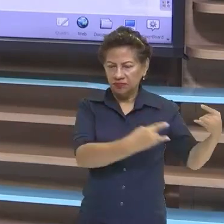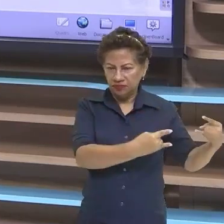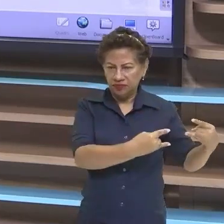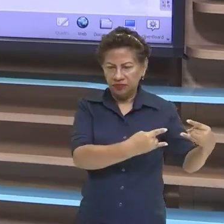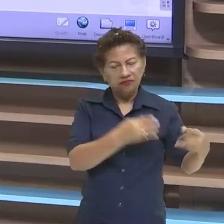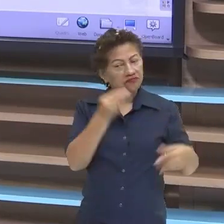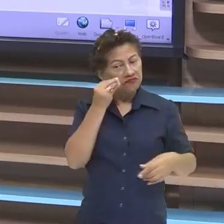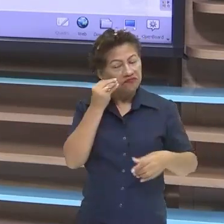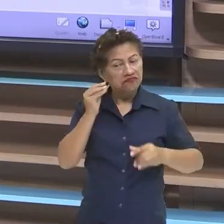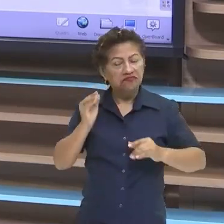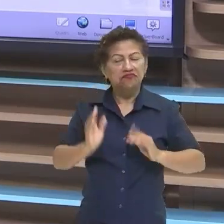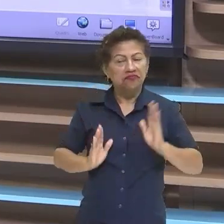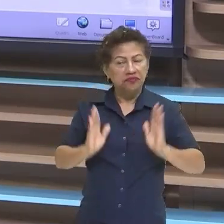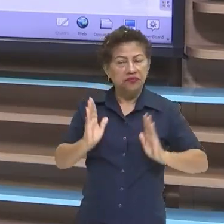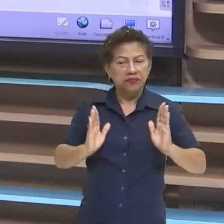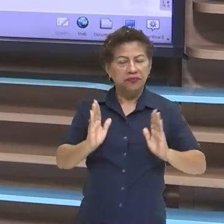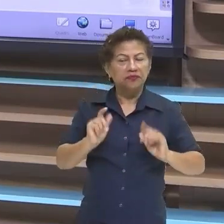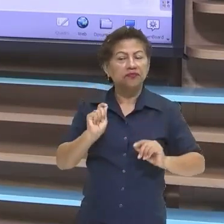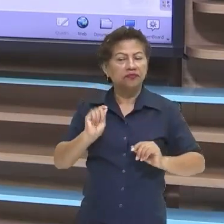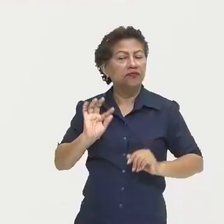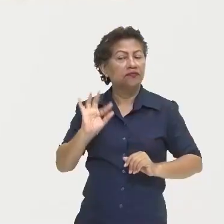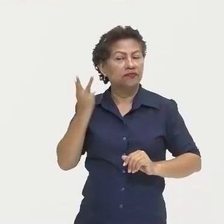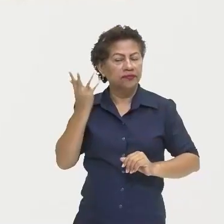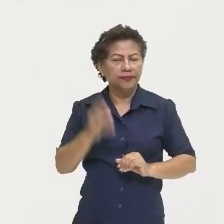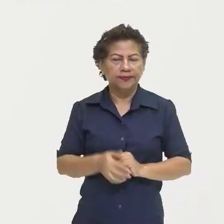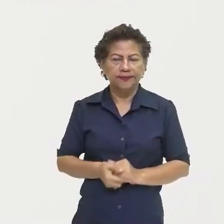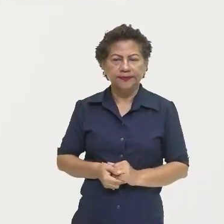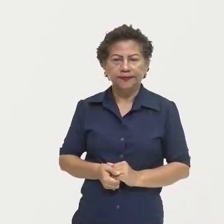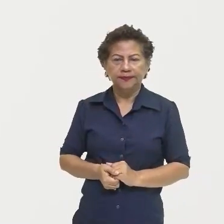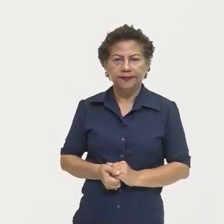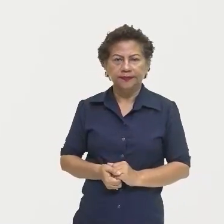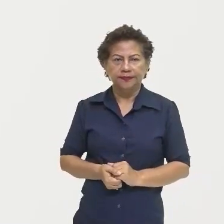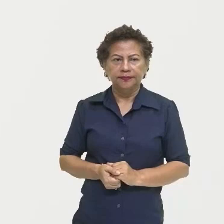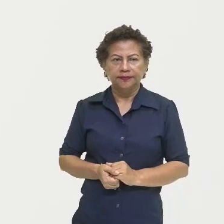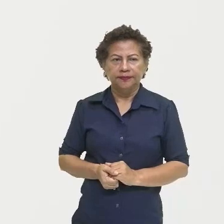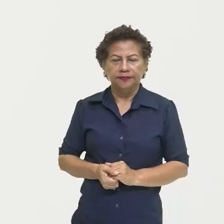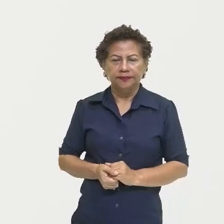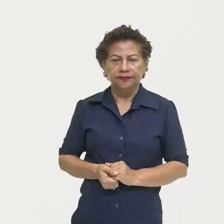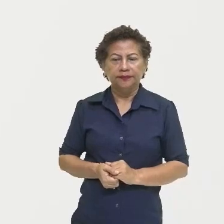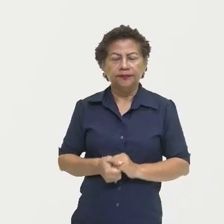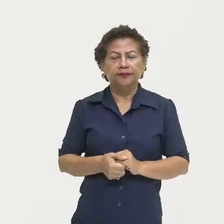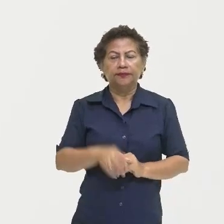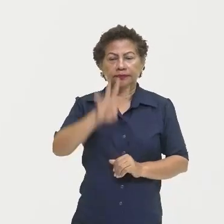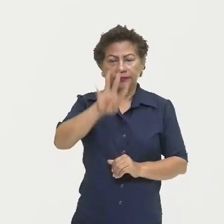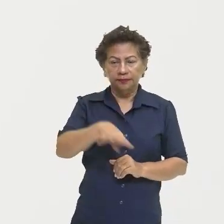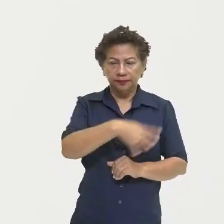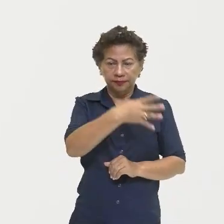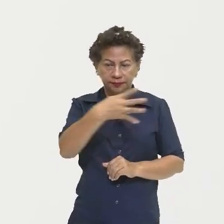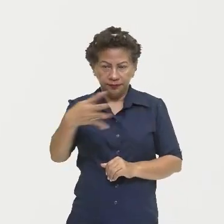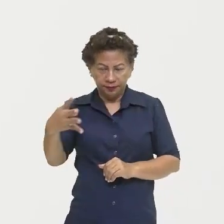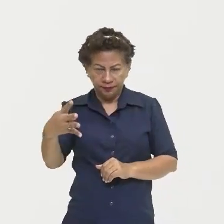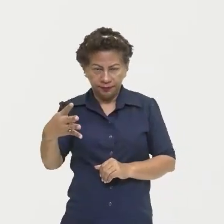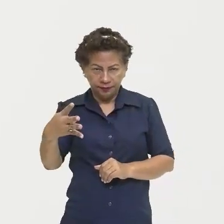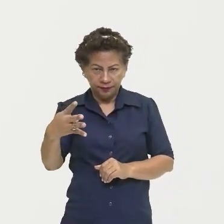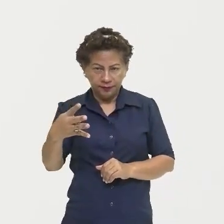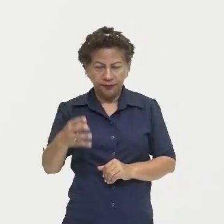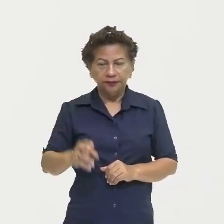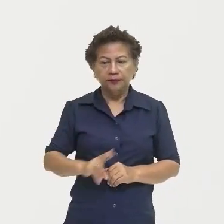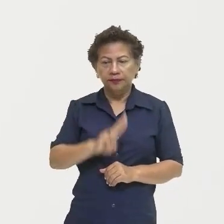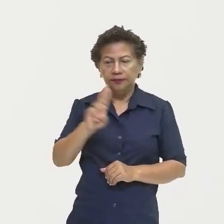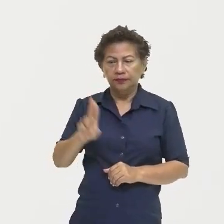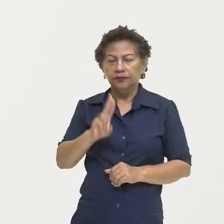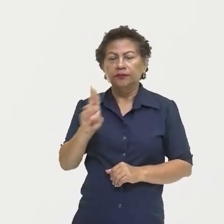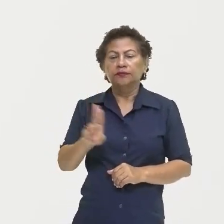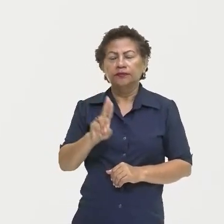período. E aí eu trouxe uma tabelinha para vocês para mostrar a questão do uso da internet, né? Os